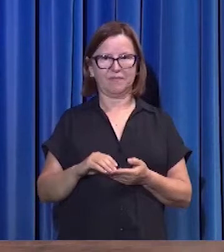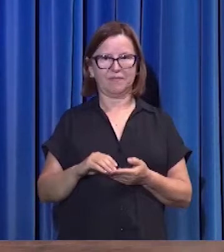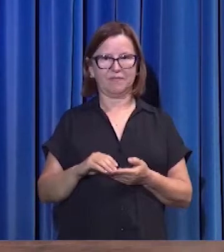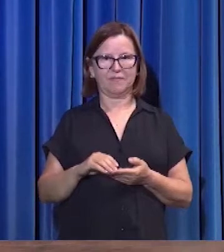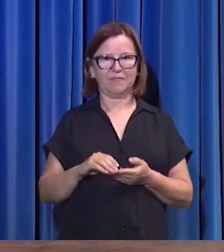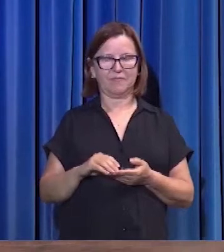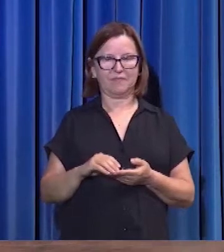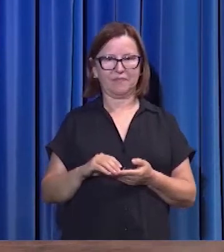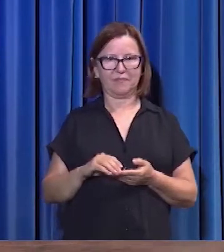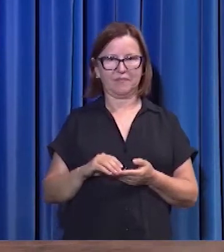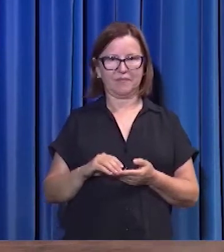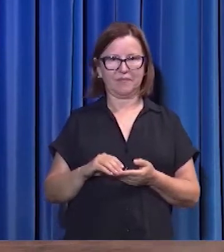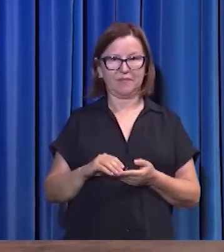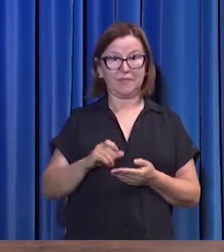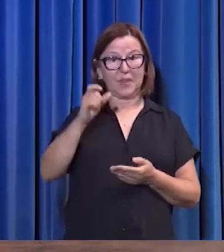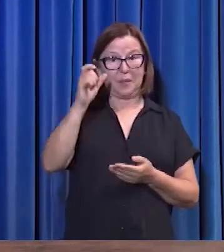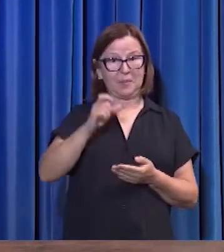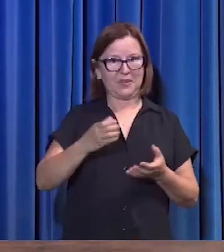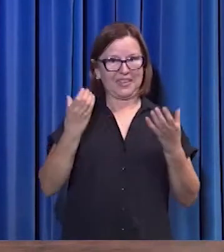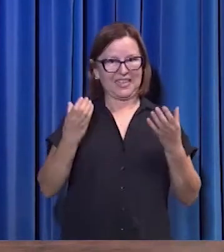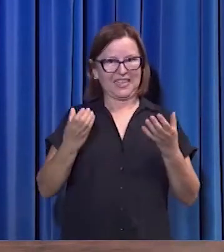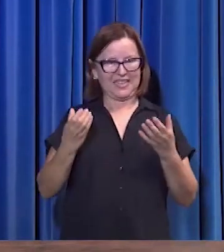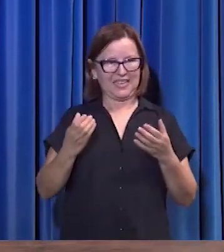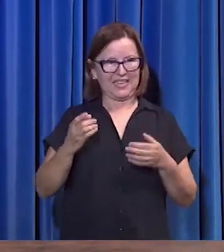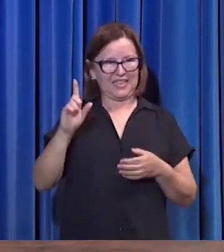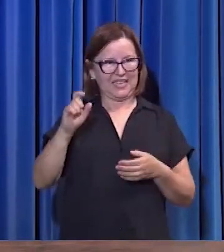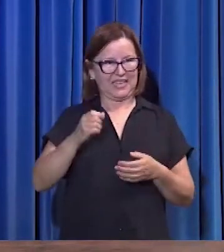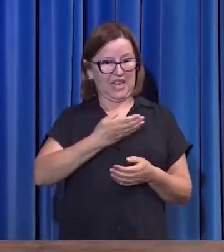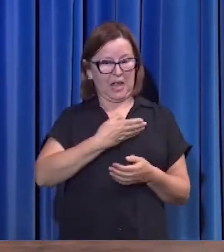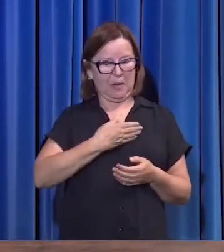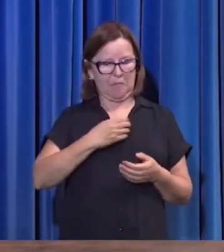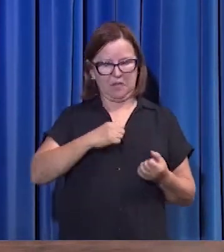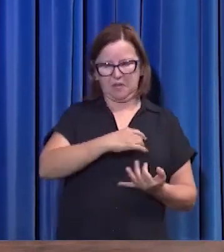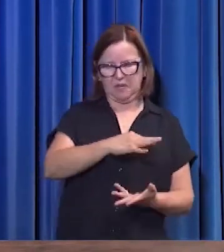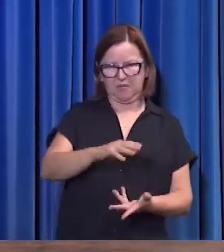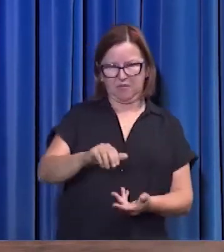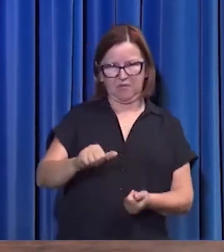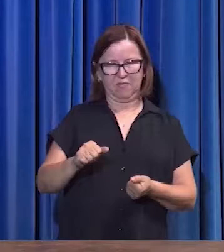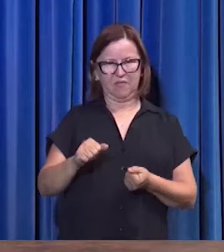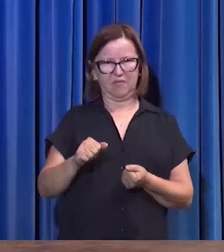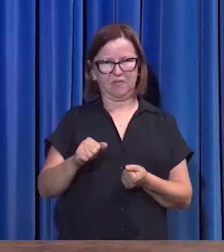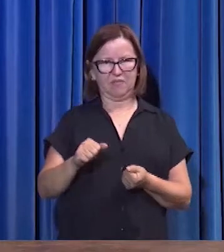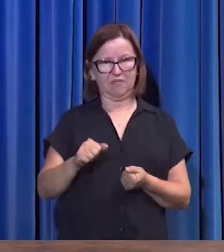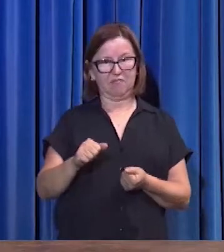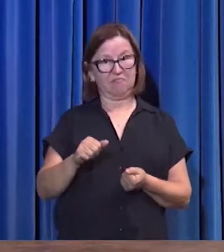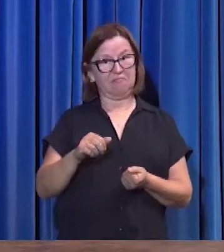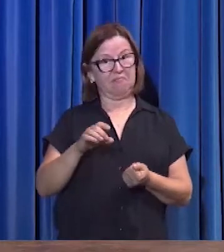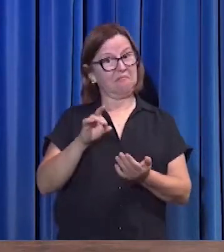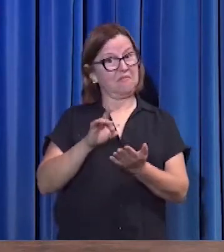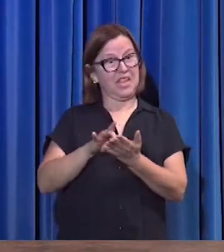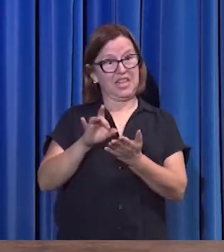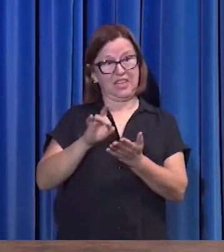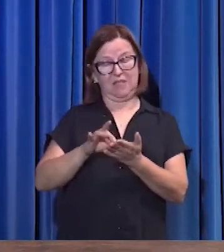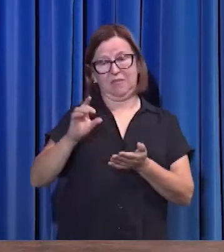Aquele, pois, que quiser ser amigo do mundo, constitui-se inimigo de Deus.